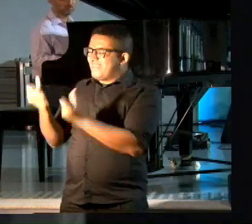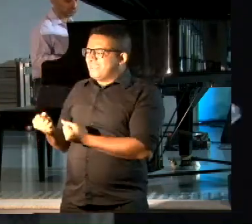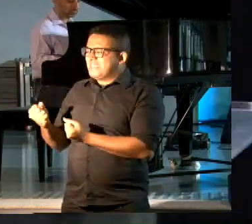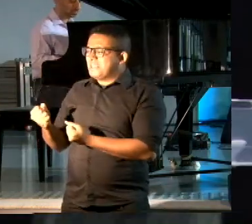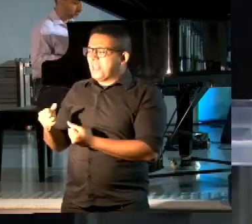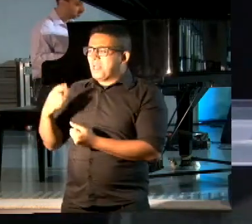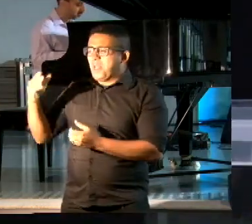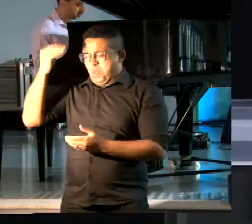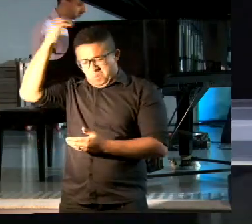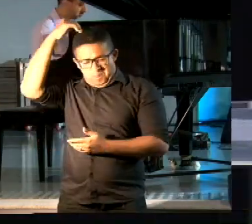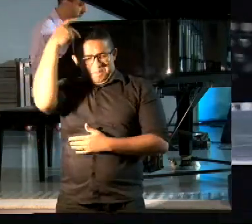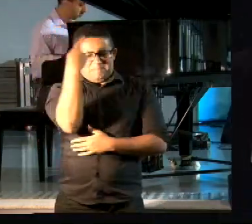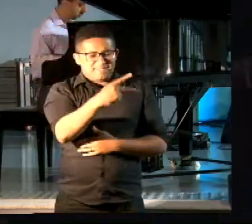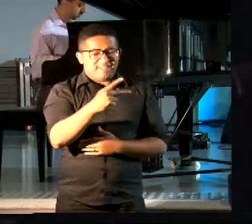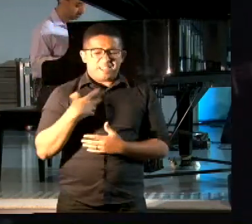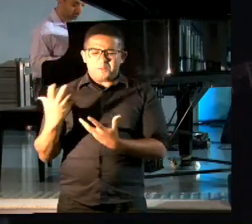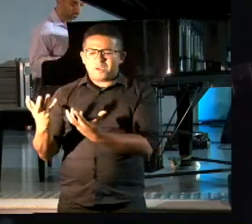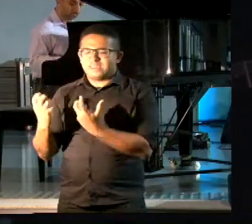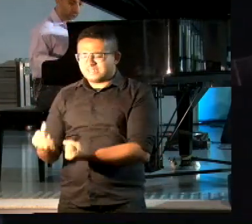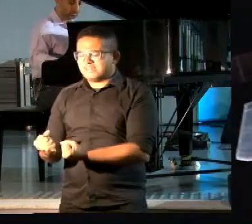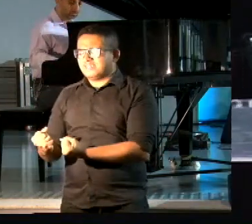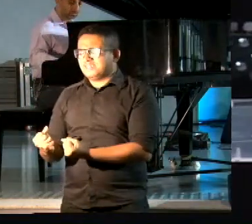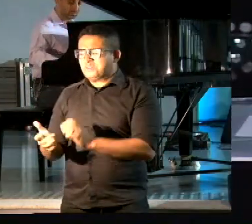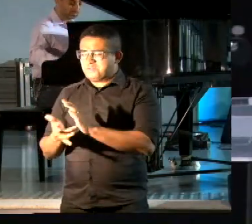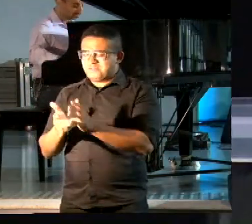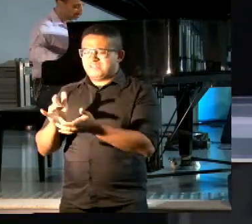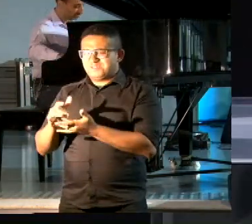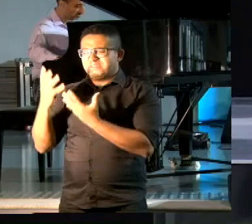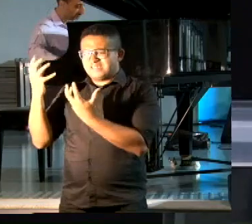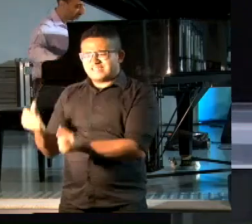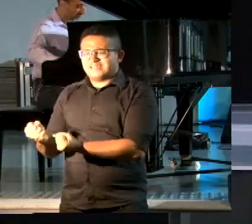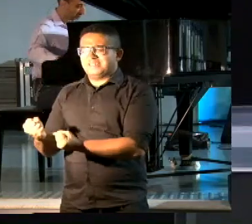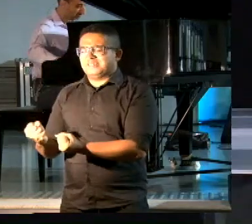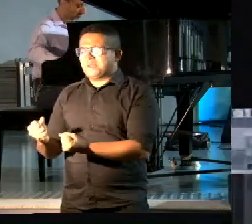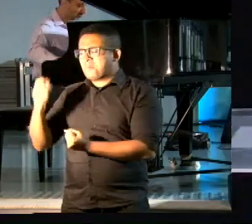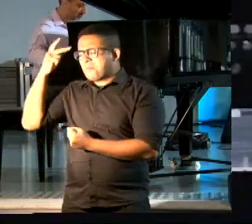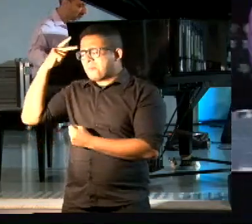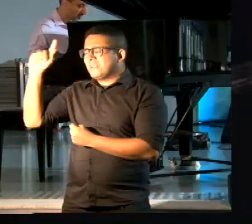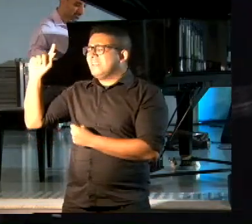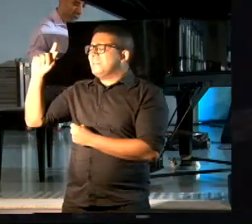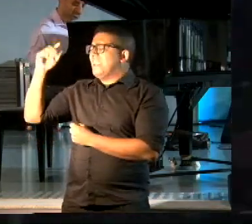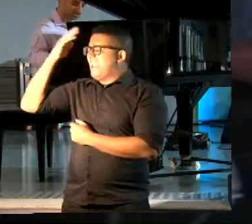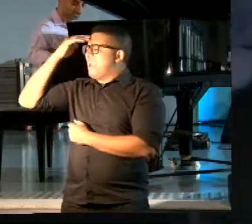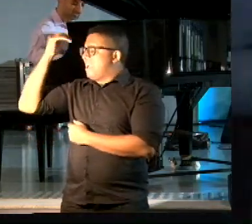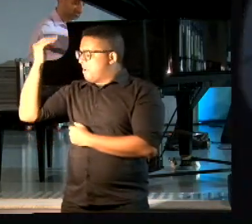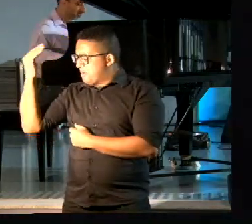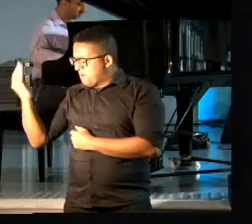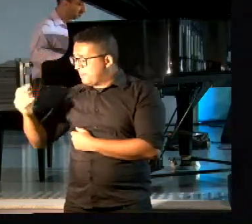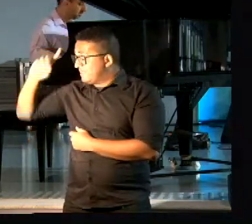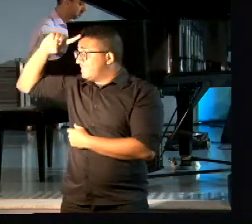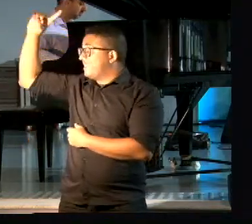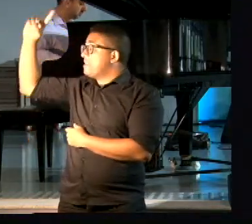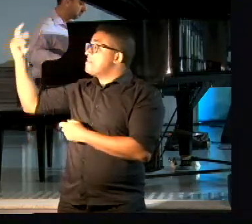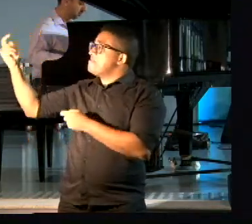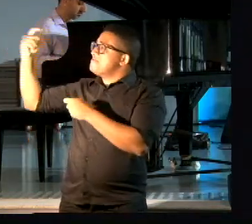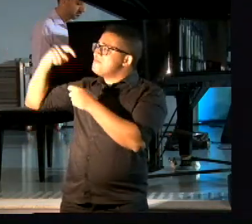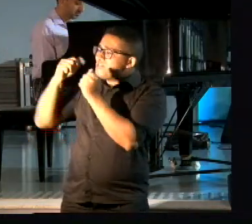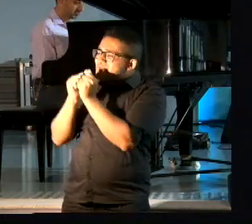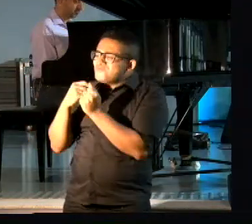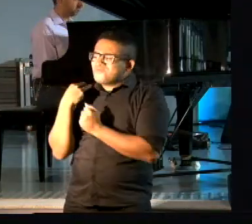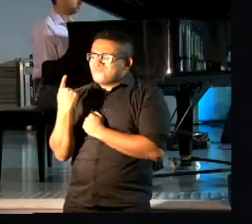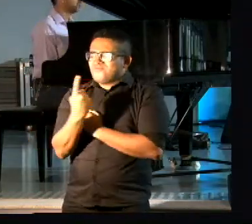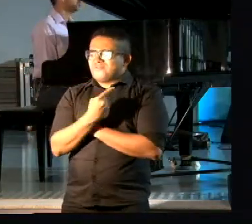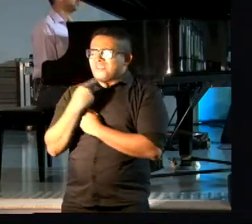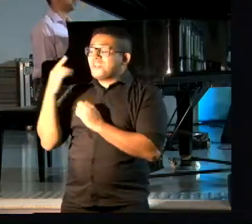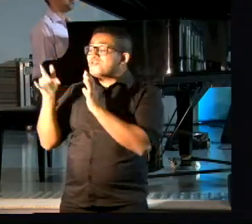era nossa, para que a honra que é dEle venha sobre nós. Jesus se tornou filho